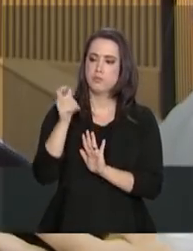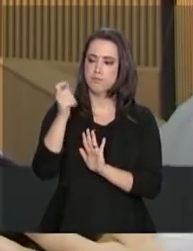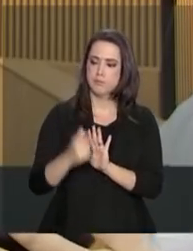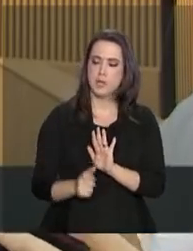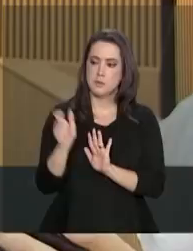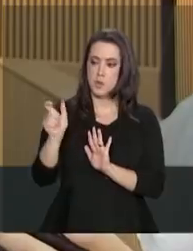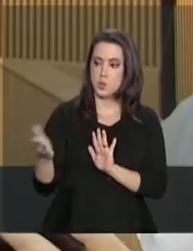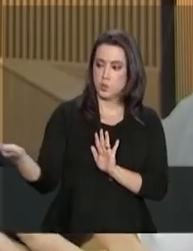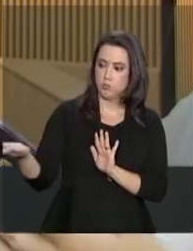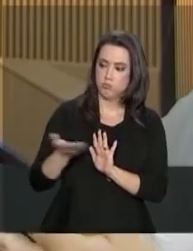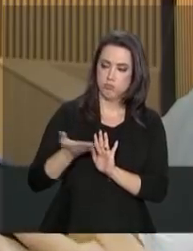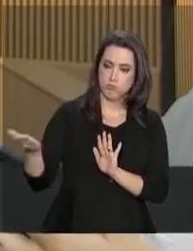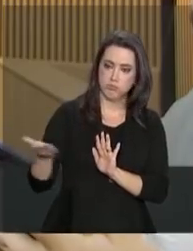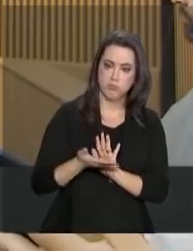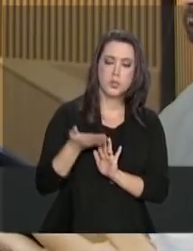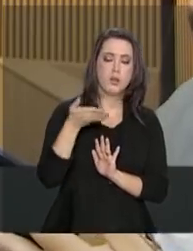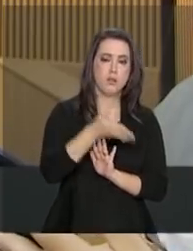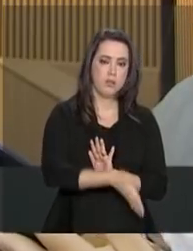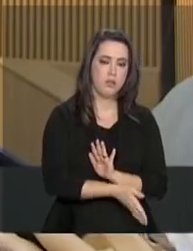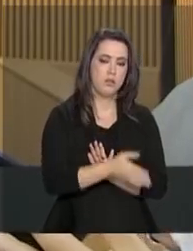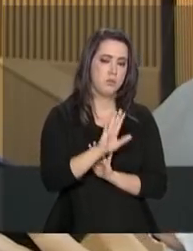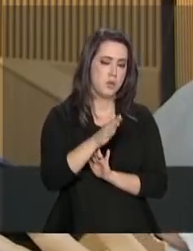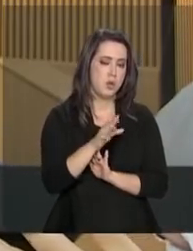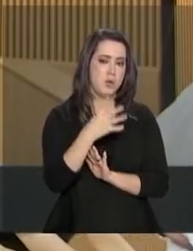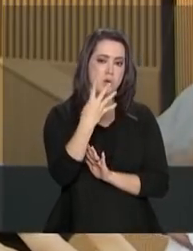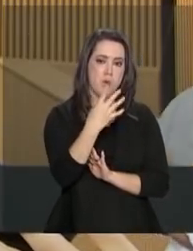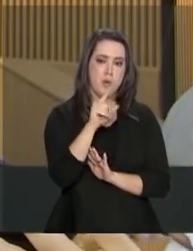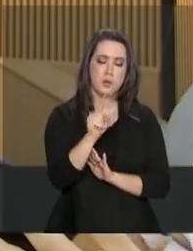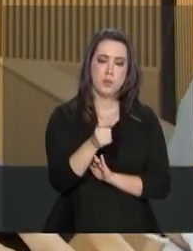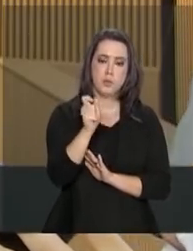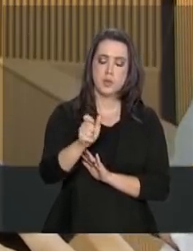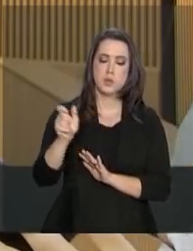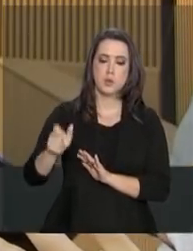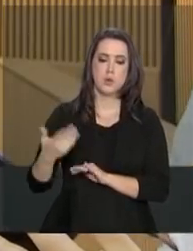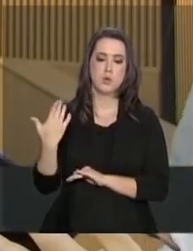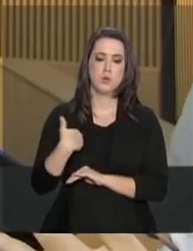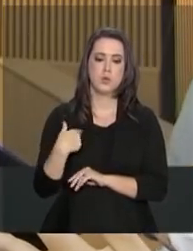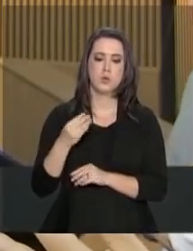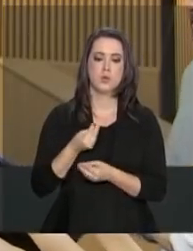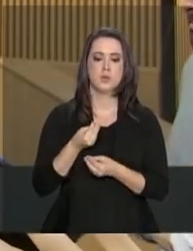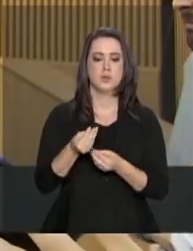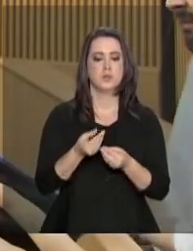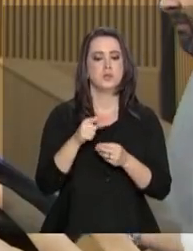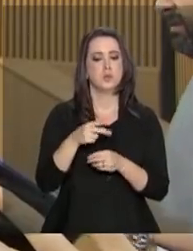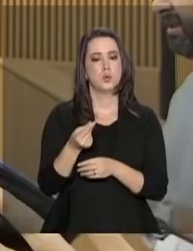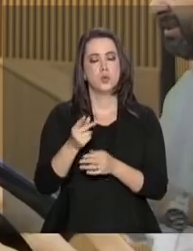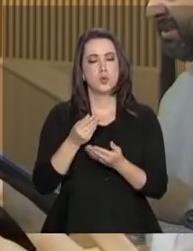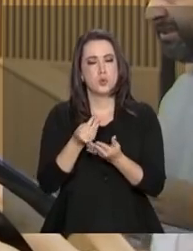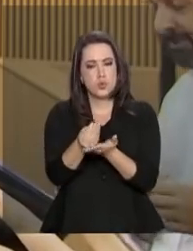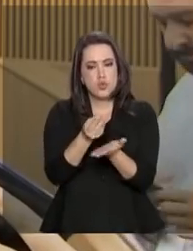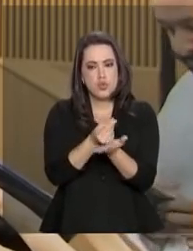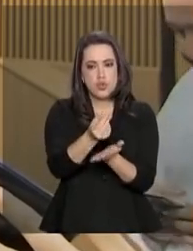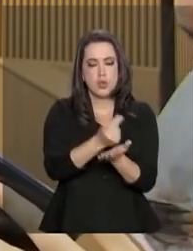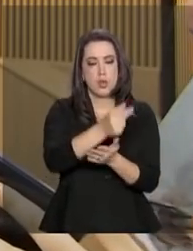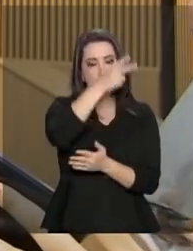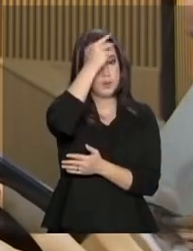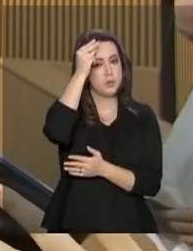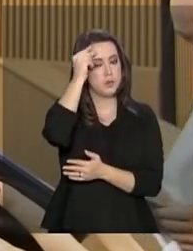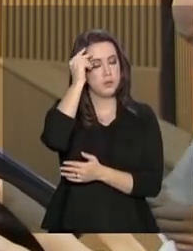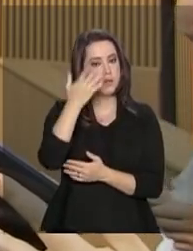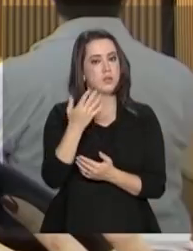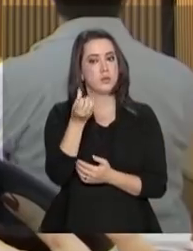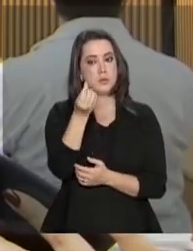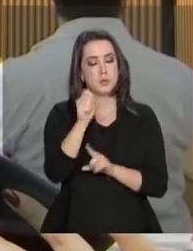foram acolhidas durante esse período são cerca de 4 mil ha com repasses para prefeituras e outras entidades por